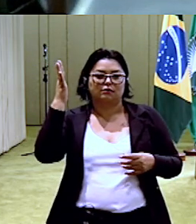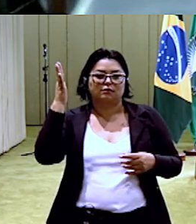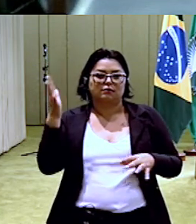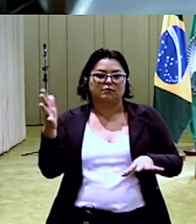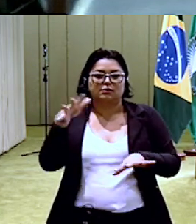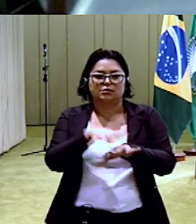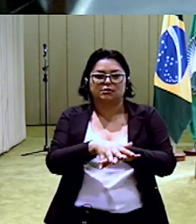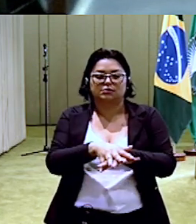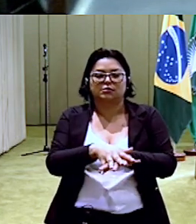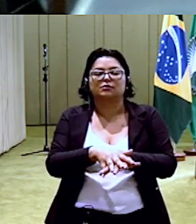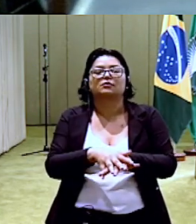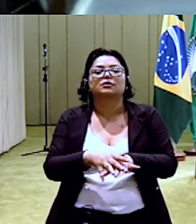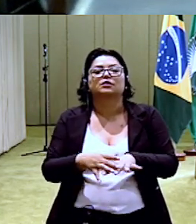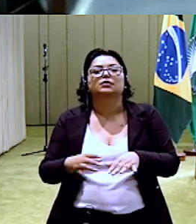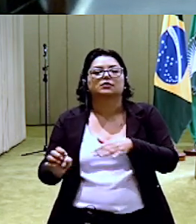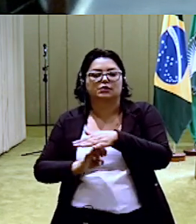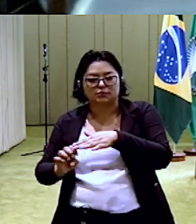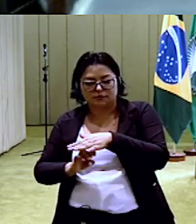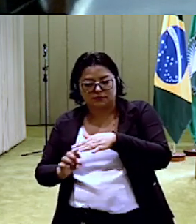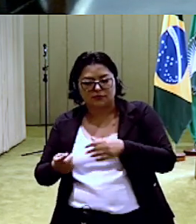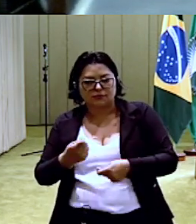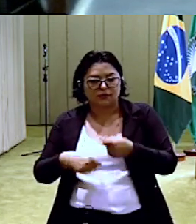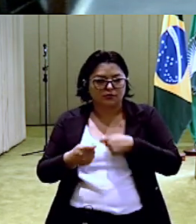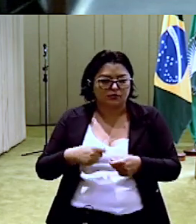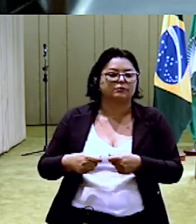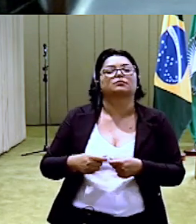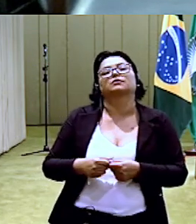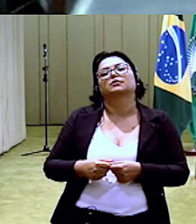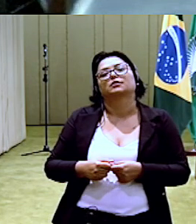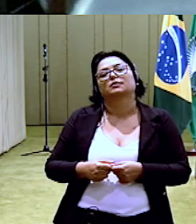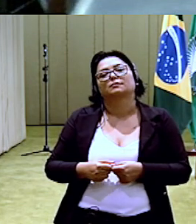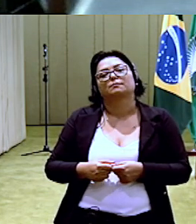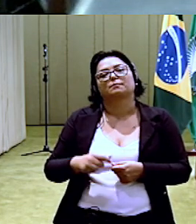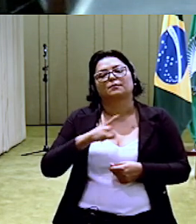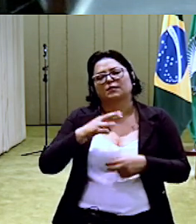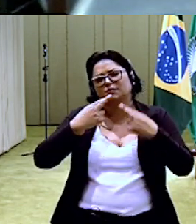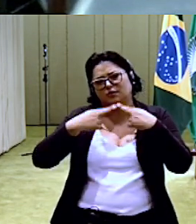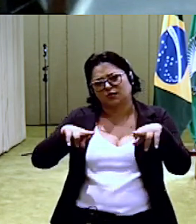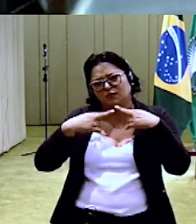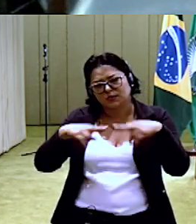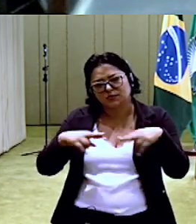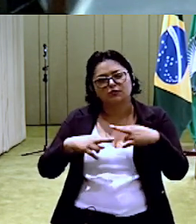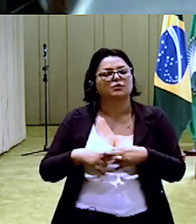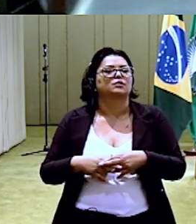facilitar a inserção dos operadores econômicos no setor consular, porque tem algumas